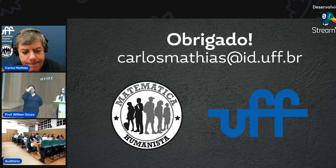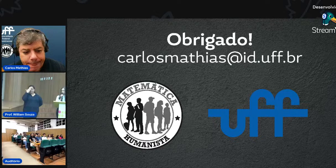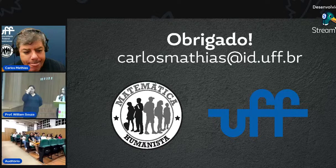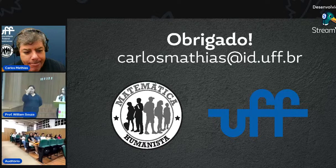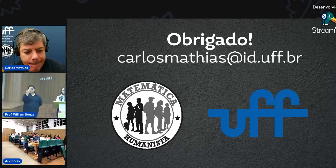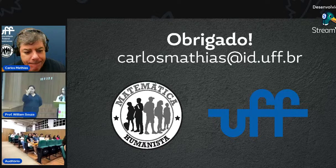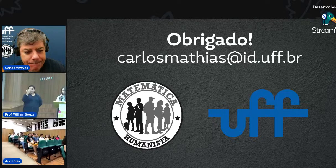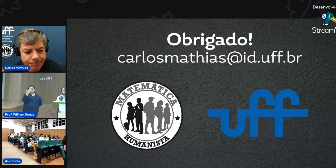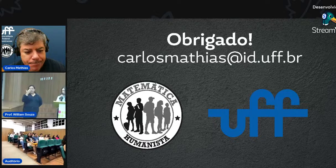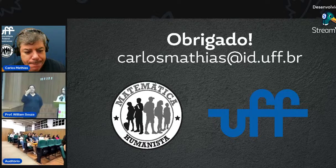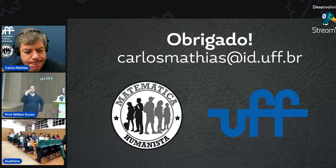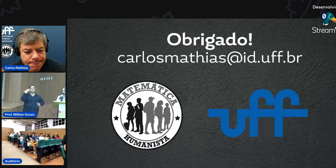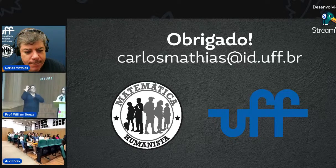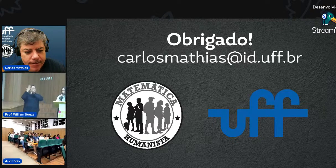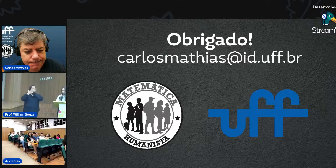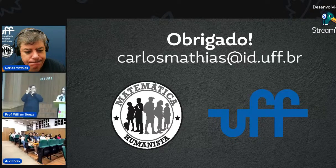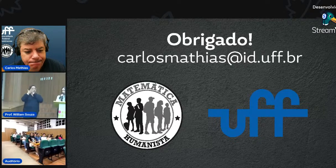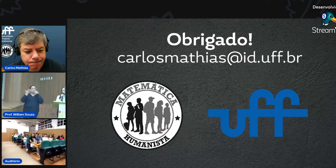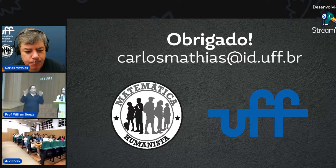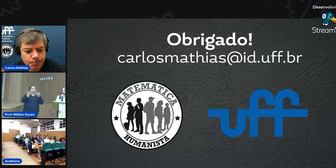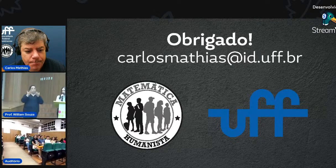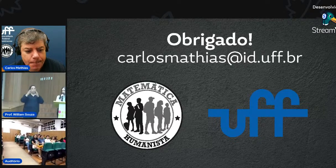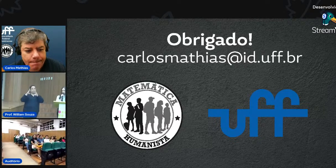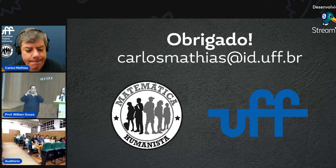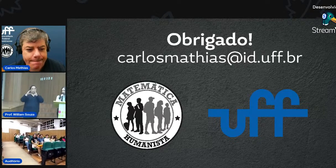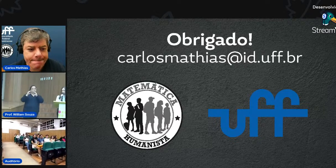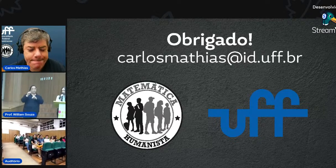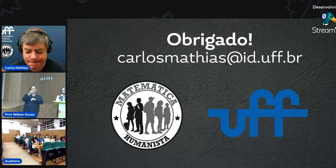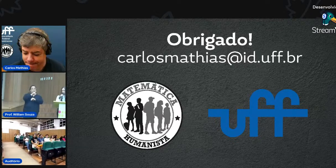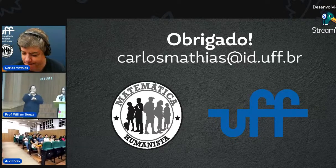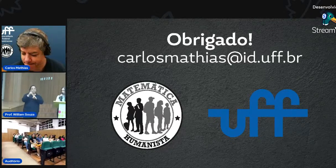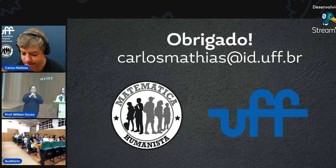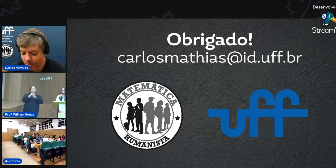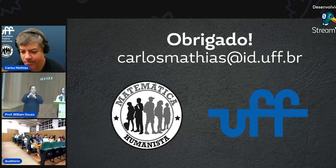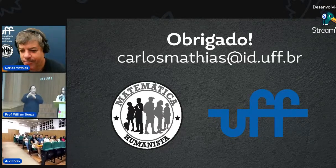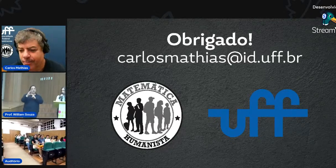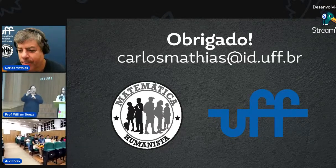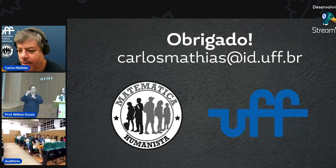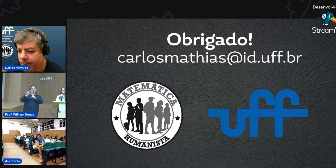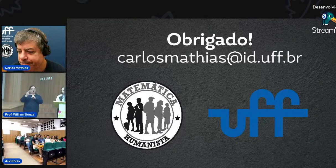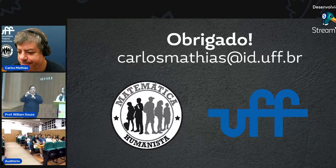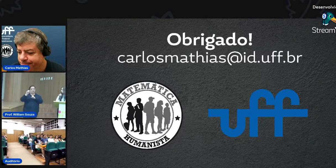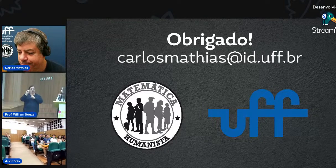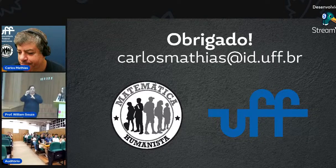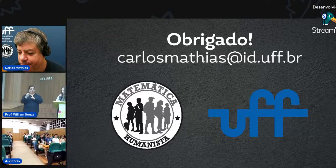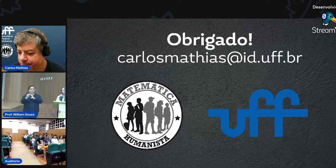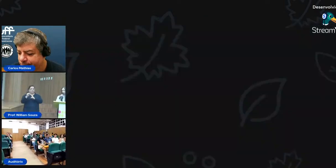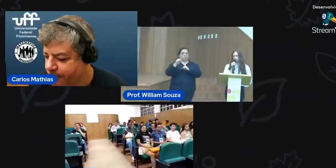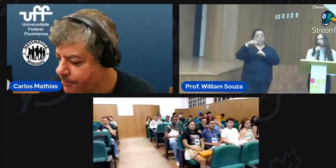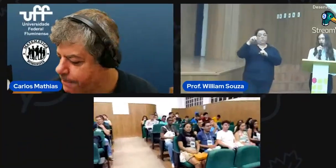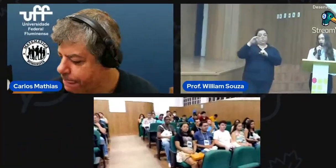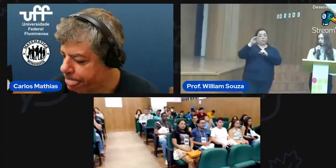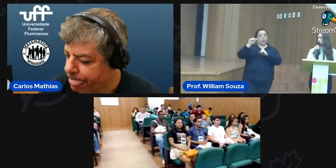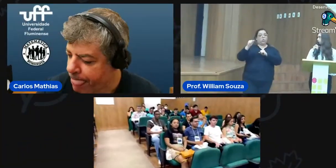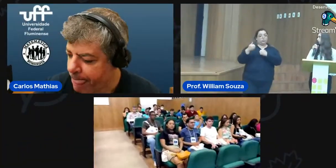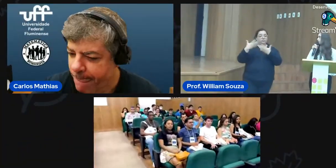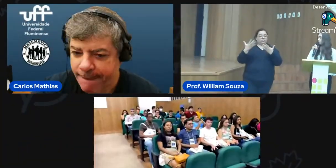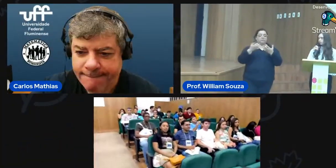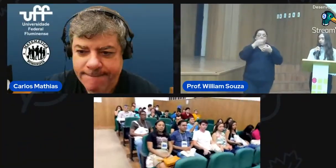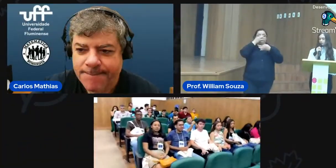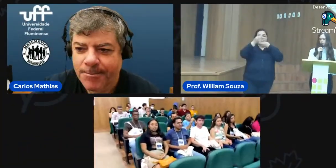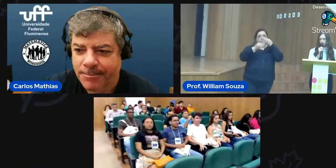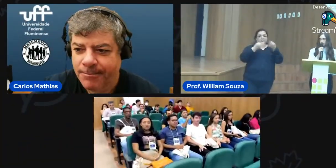Agradecemos ao palestrante da noite, o professor Dr. Carlos Eduardo Matia Moto, pelas